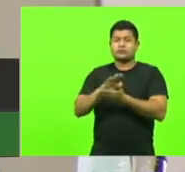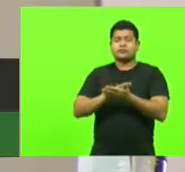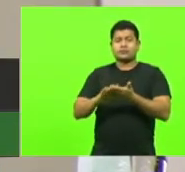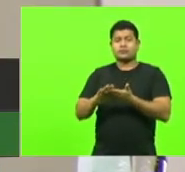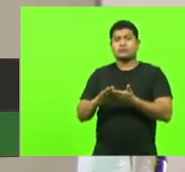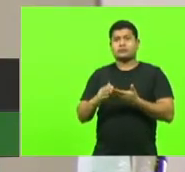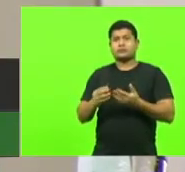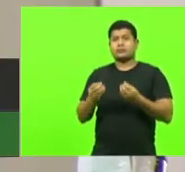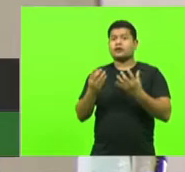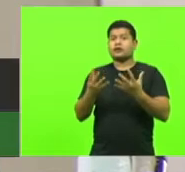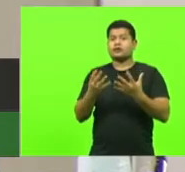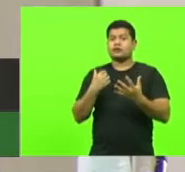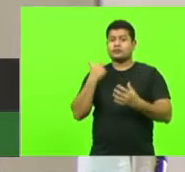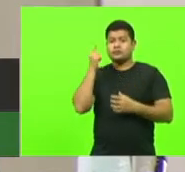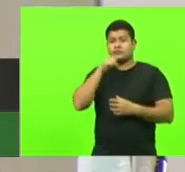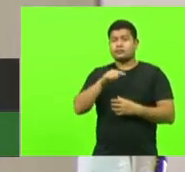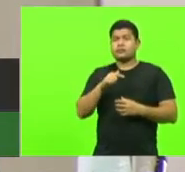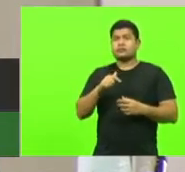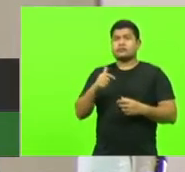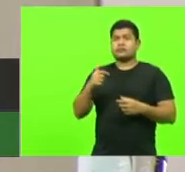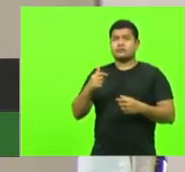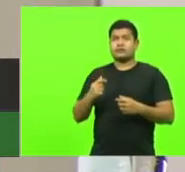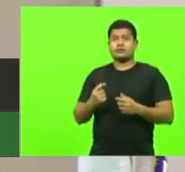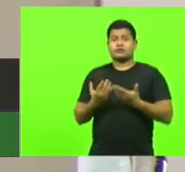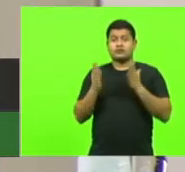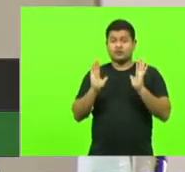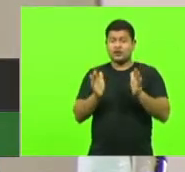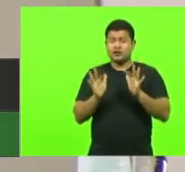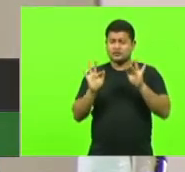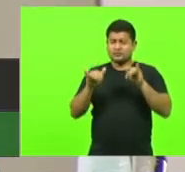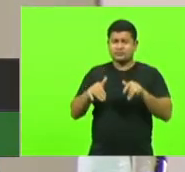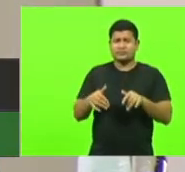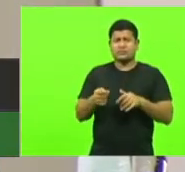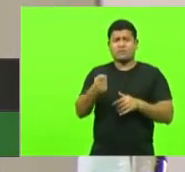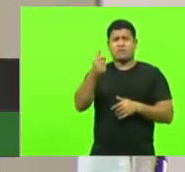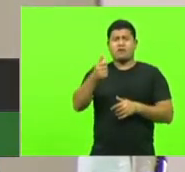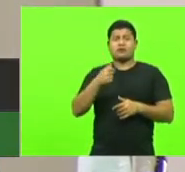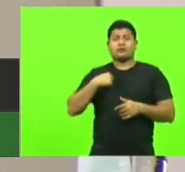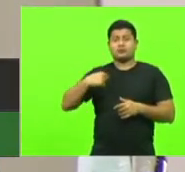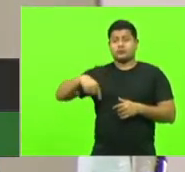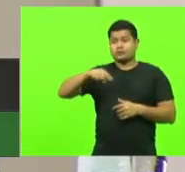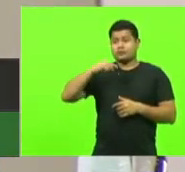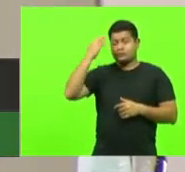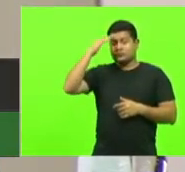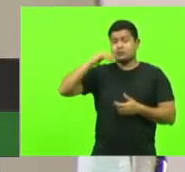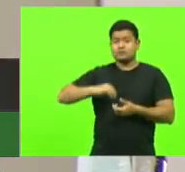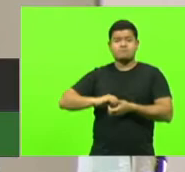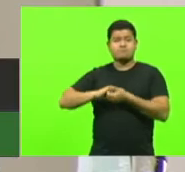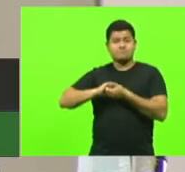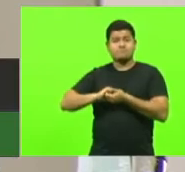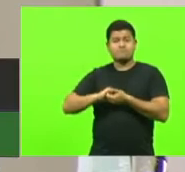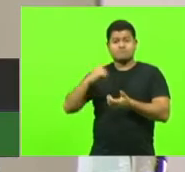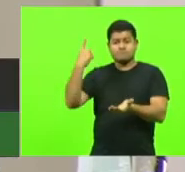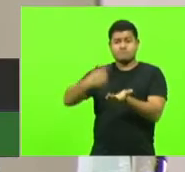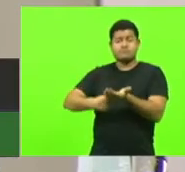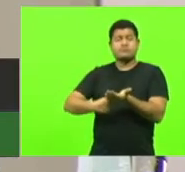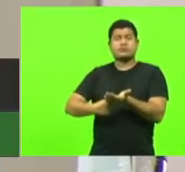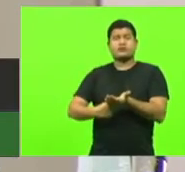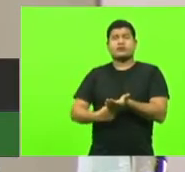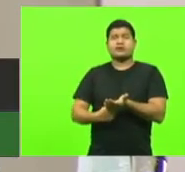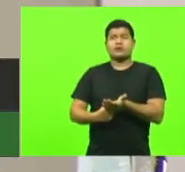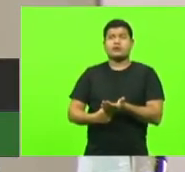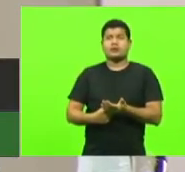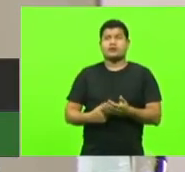forma para conseguir ajustar. Então, foi no último minuto do segundo tempo, conseguimos esse entendimento, e acabei,